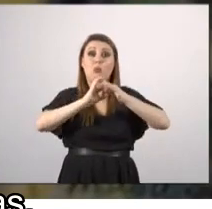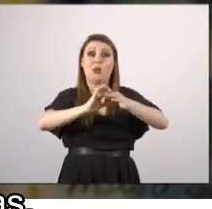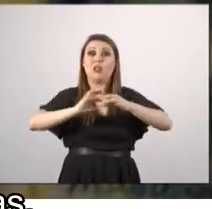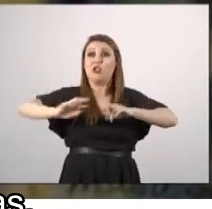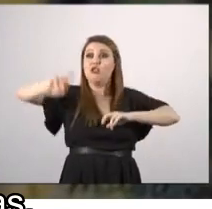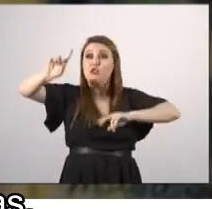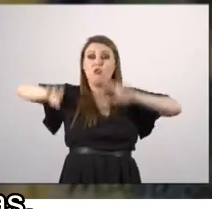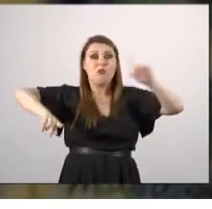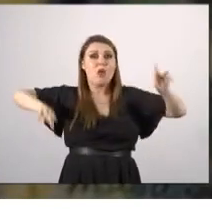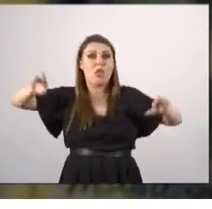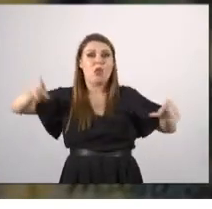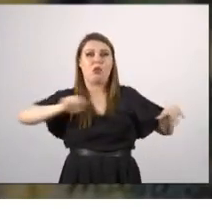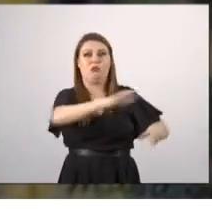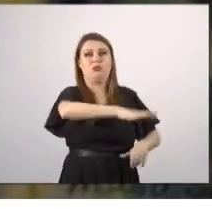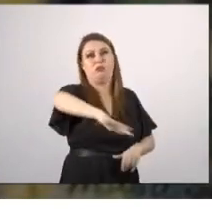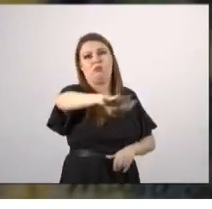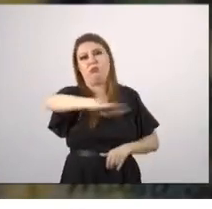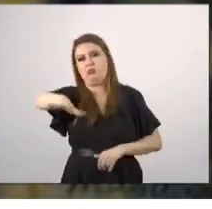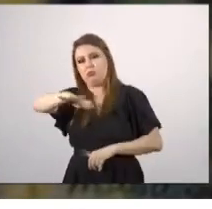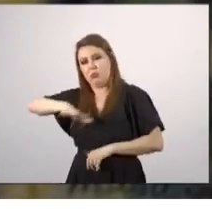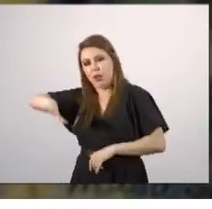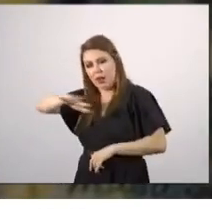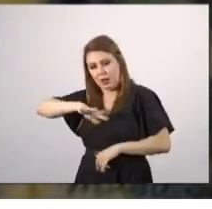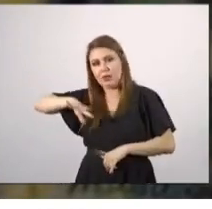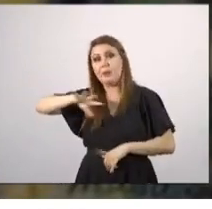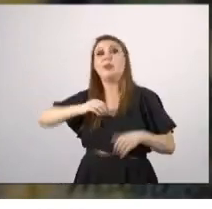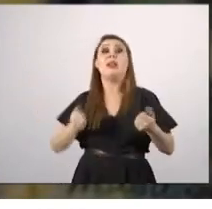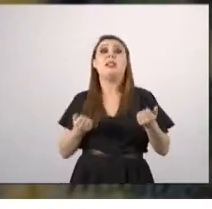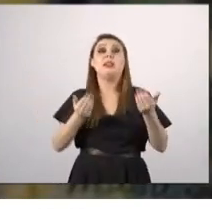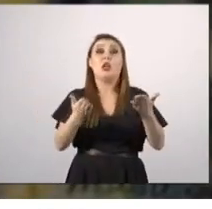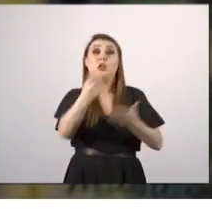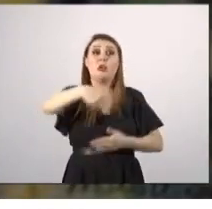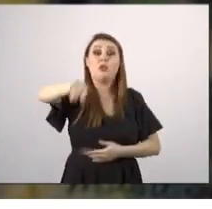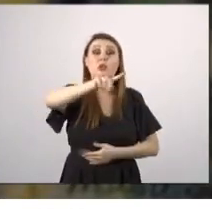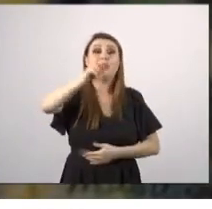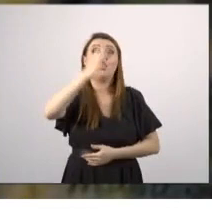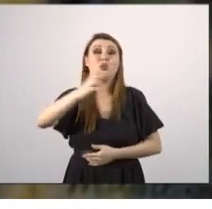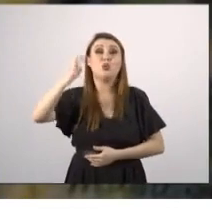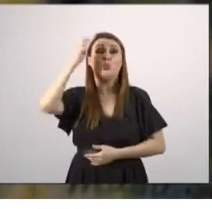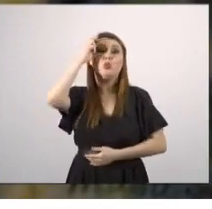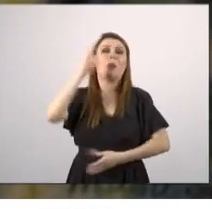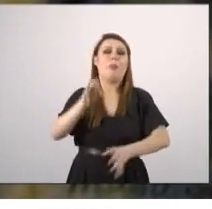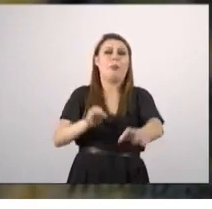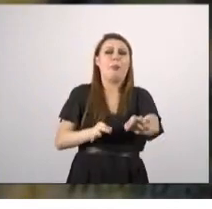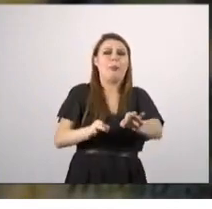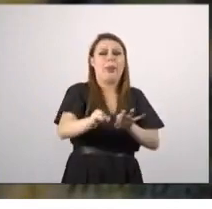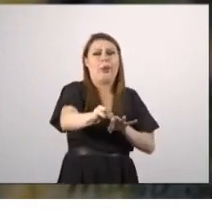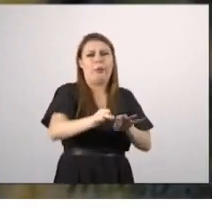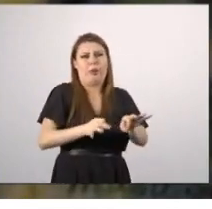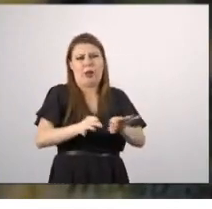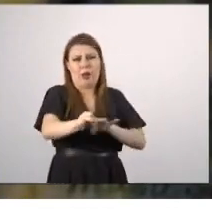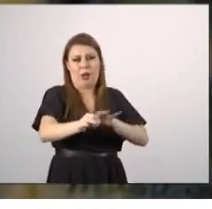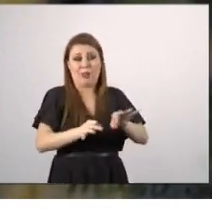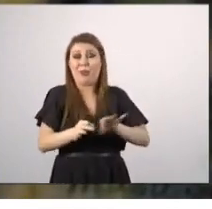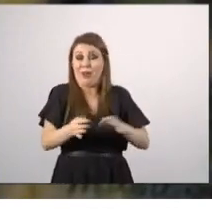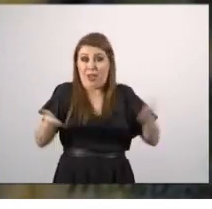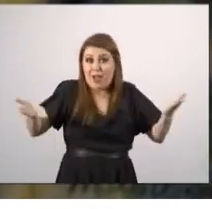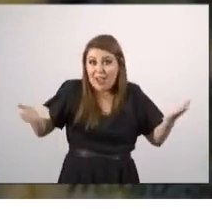diferentes áreas, tornando-os culturalmente preparados para, agora